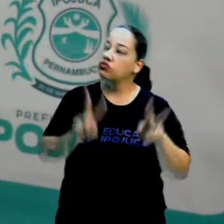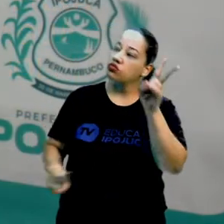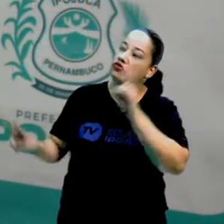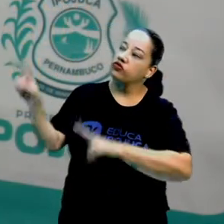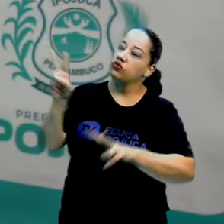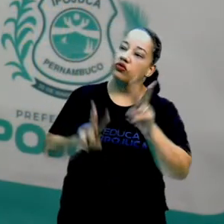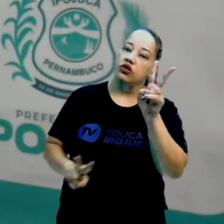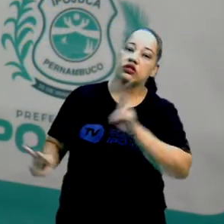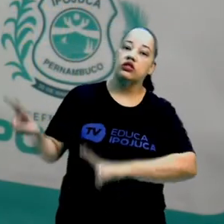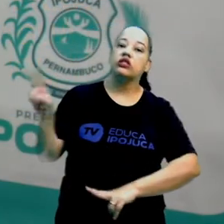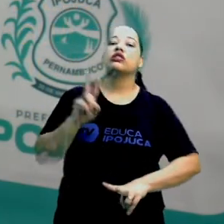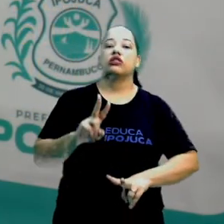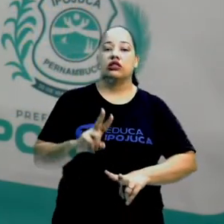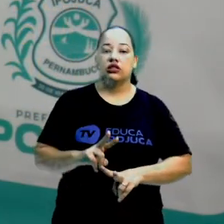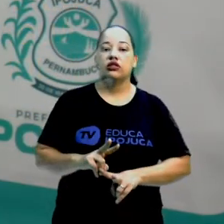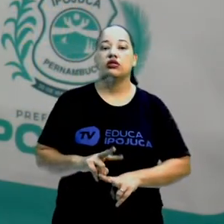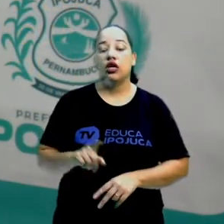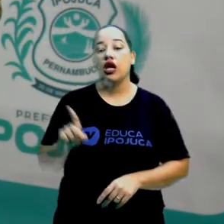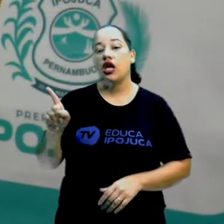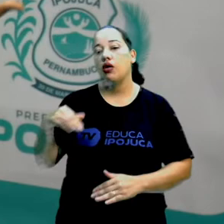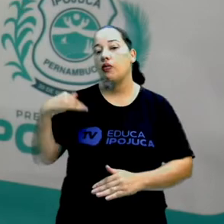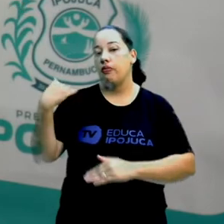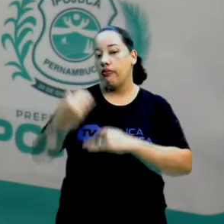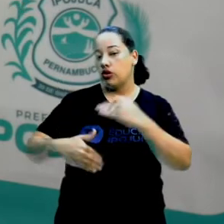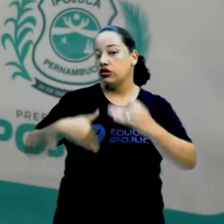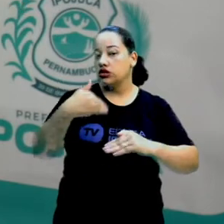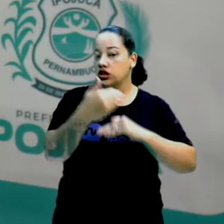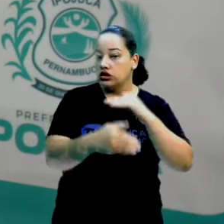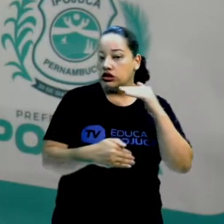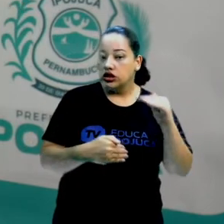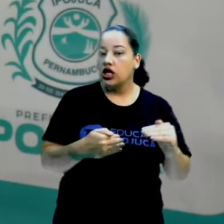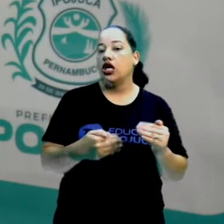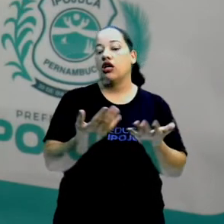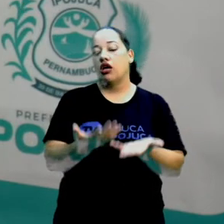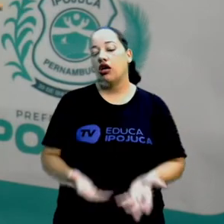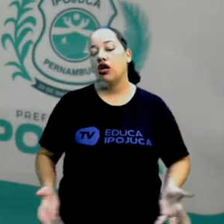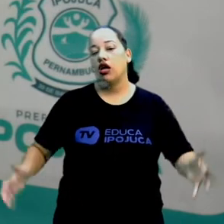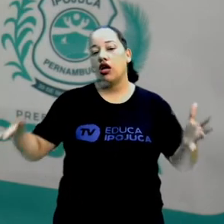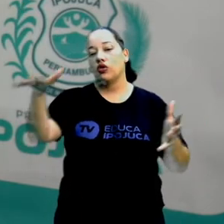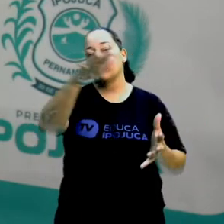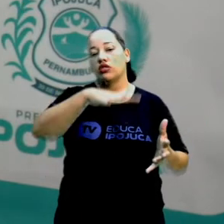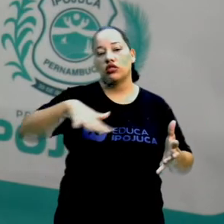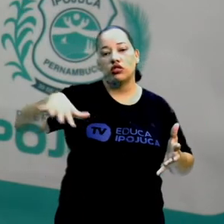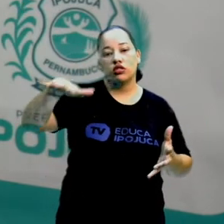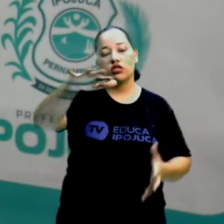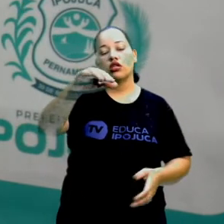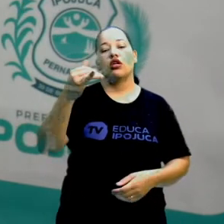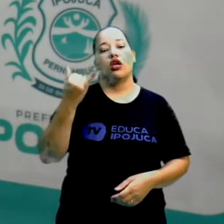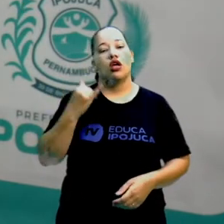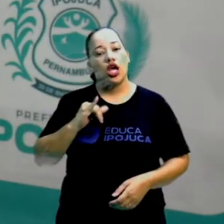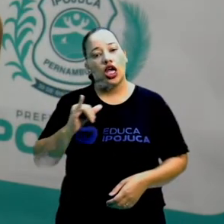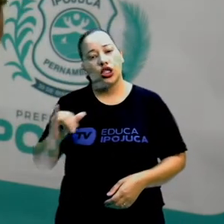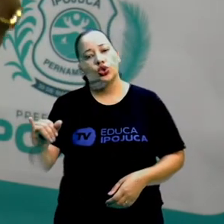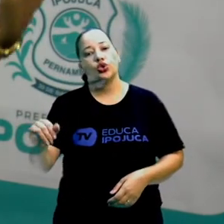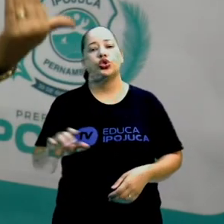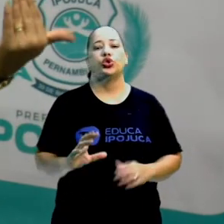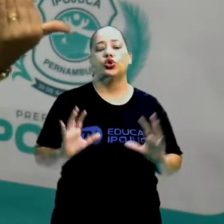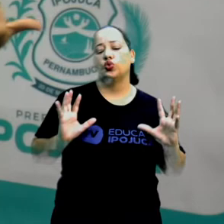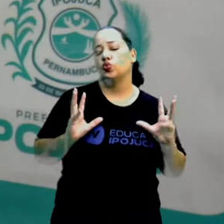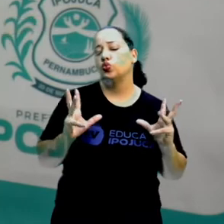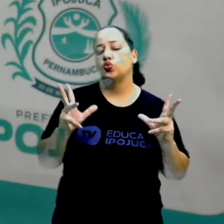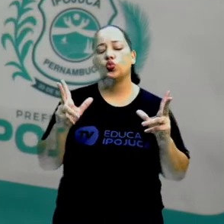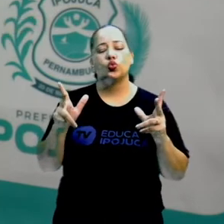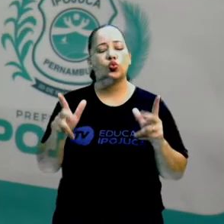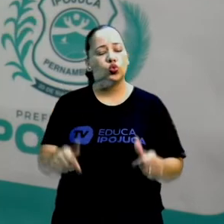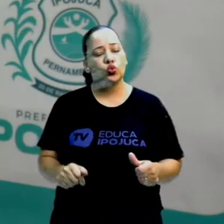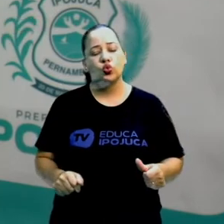aqui na aula. Nesse processo do ecossistema, da questão da energia, do que é esse todo, ou seja, do equilíbrio